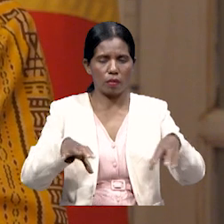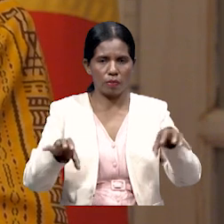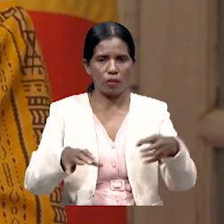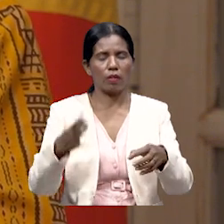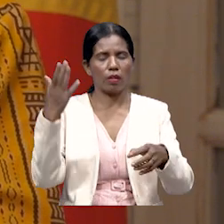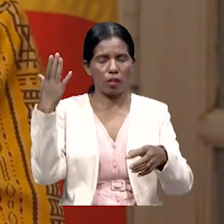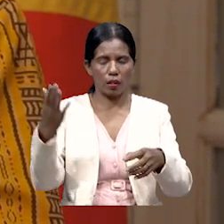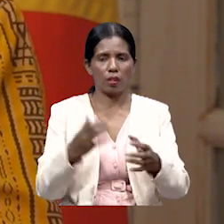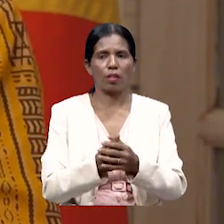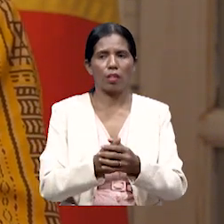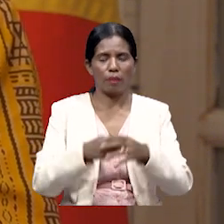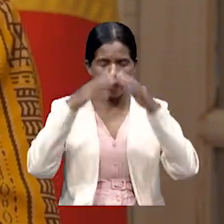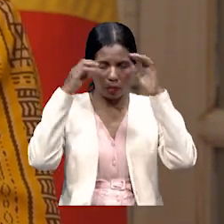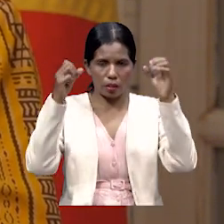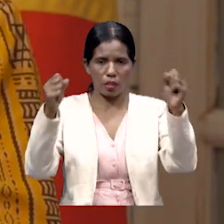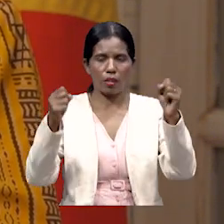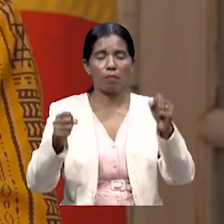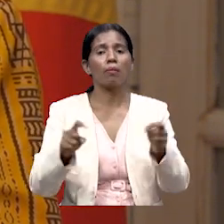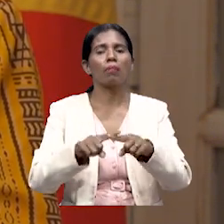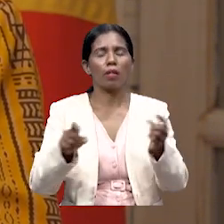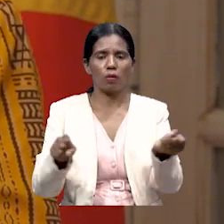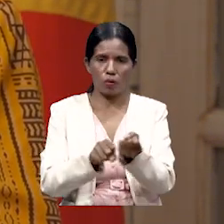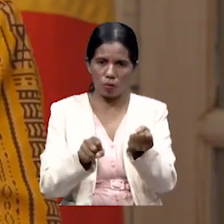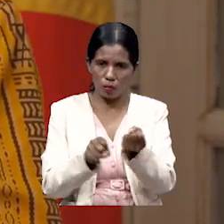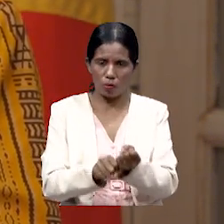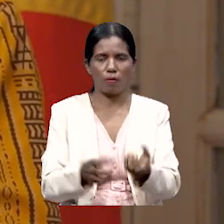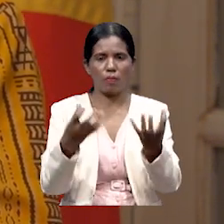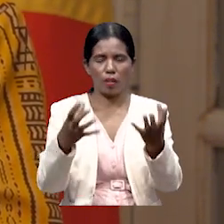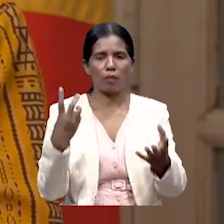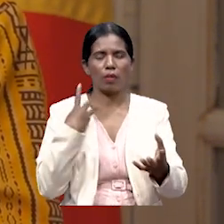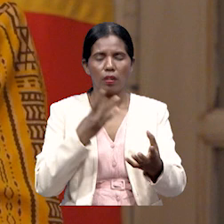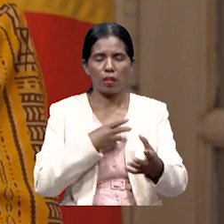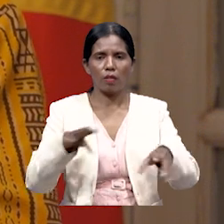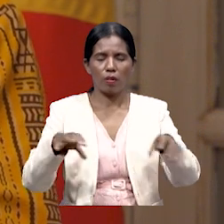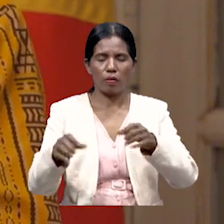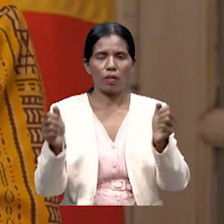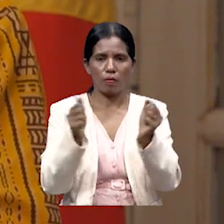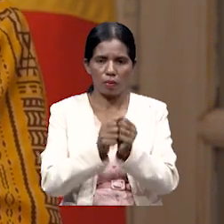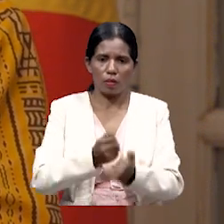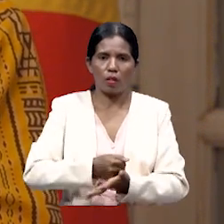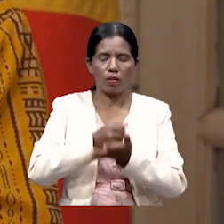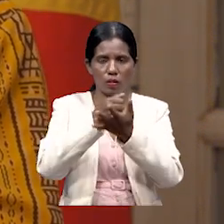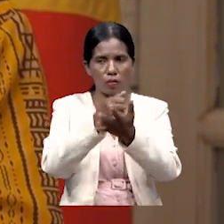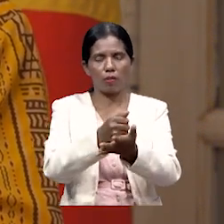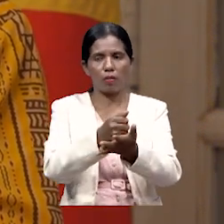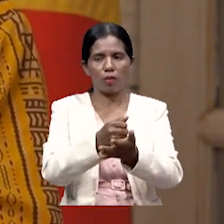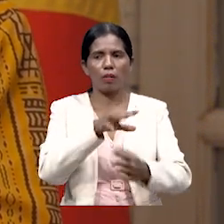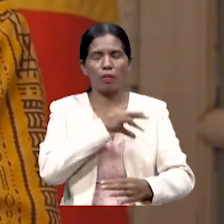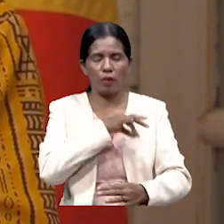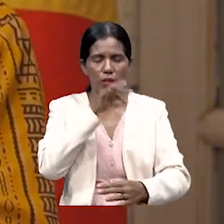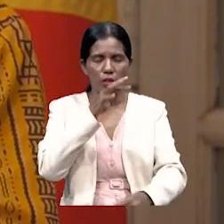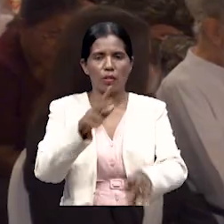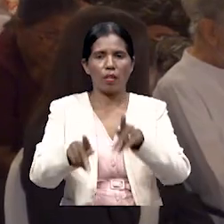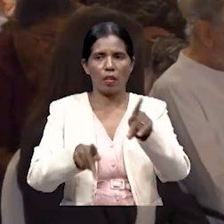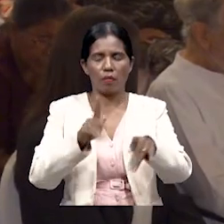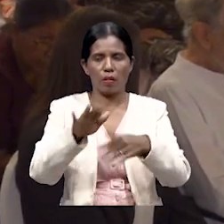tuh kemarin kontribusi para teres baik ini sebisa lao dia nomos va beneficio comunidade e nos